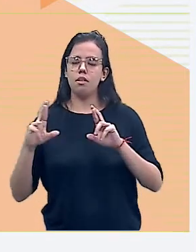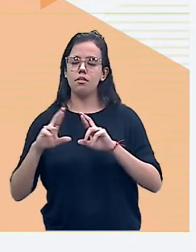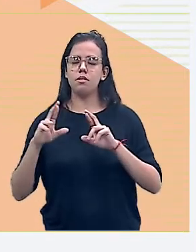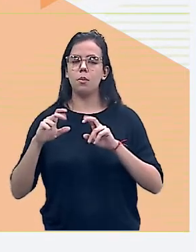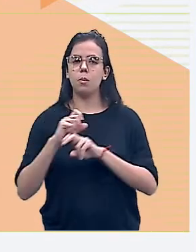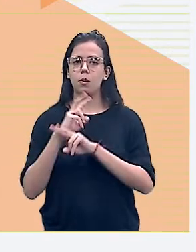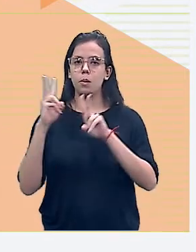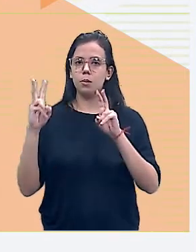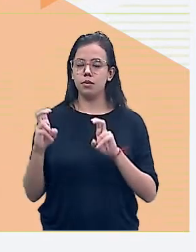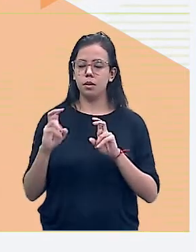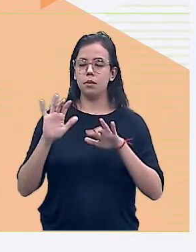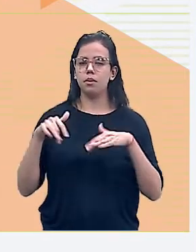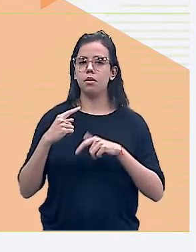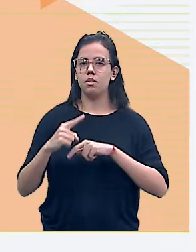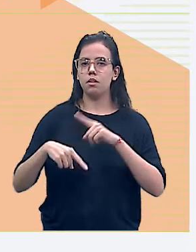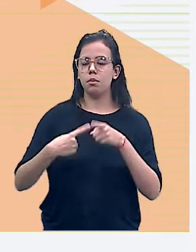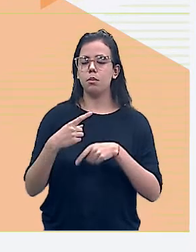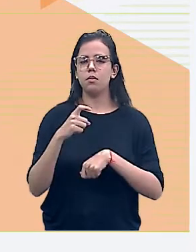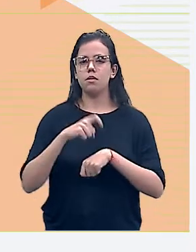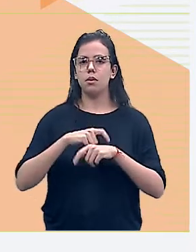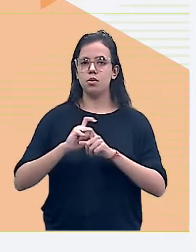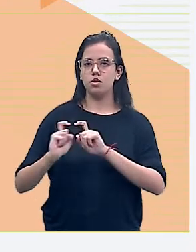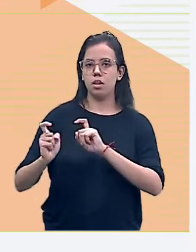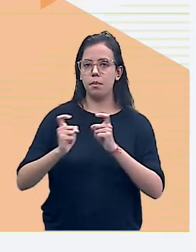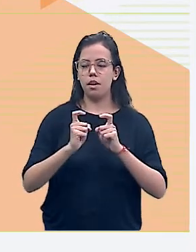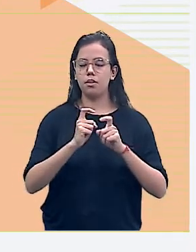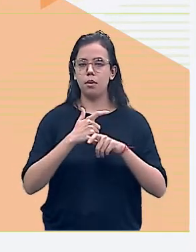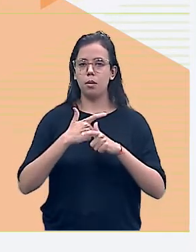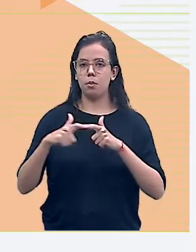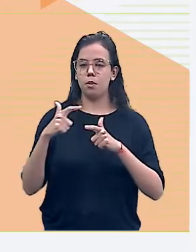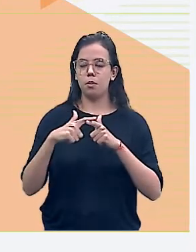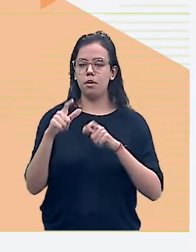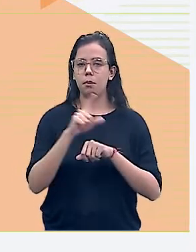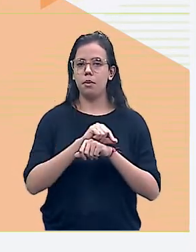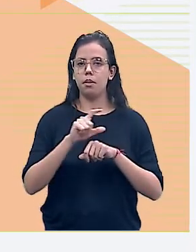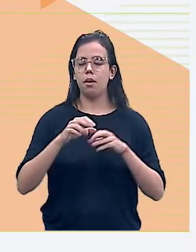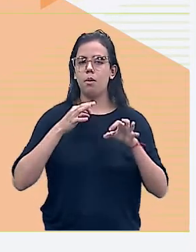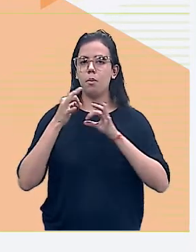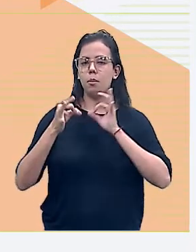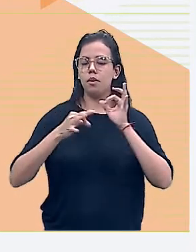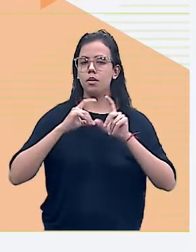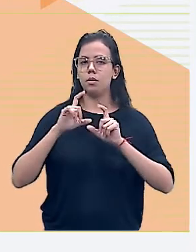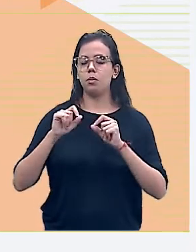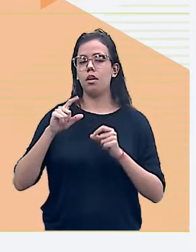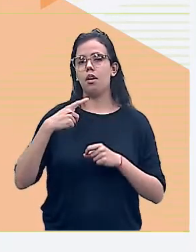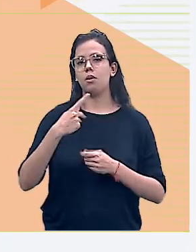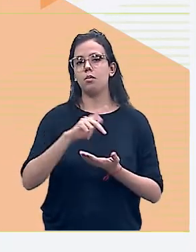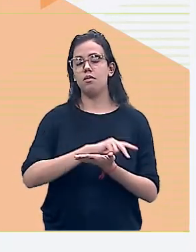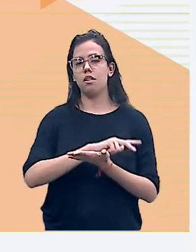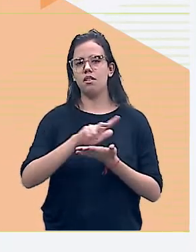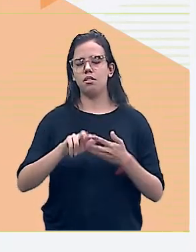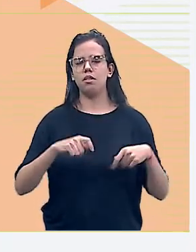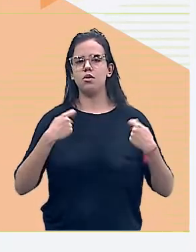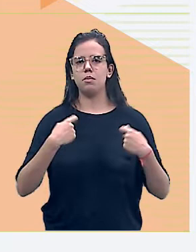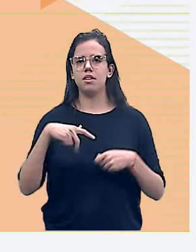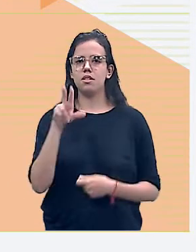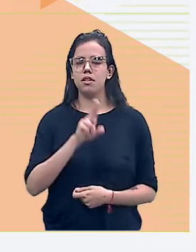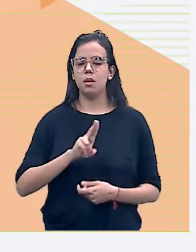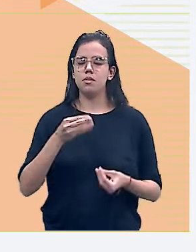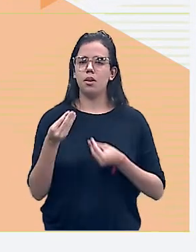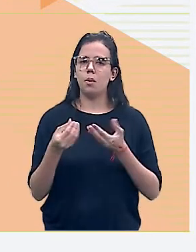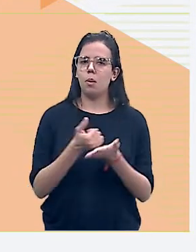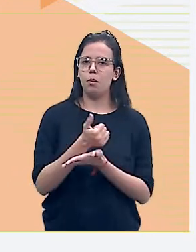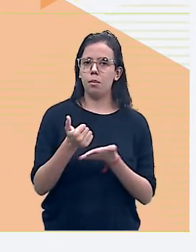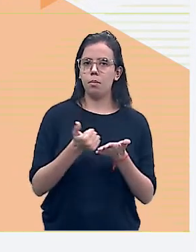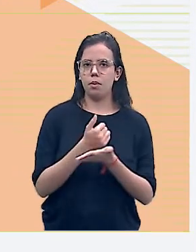mais à frente quando você for debater o problema de forma argumentativo o teu repertório precisa ser utilizado